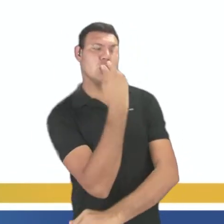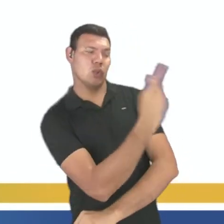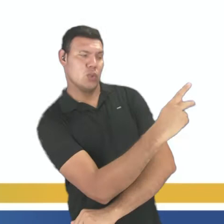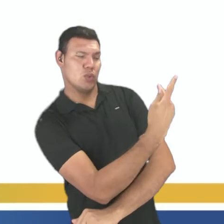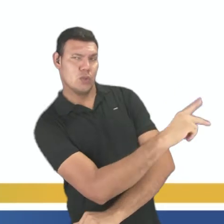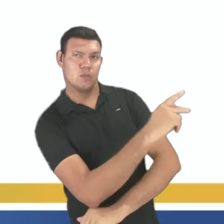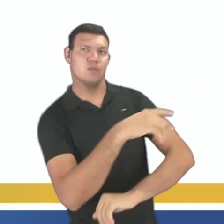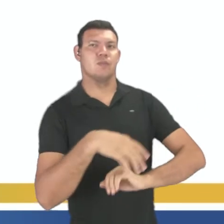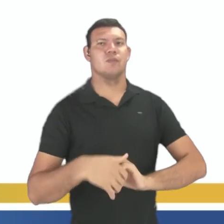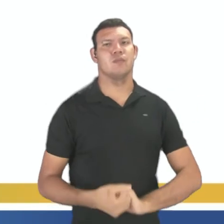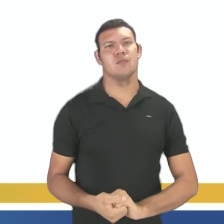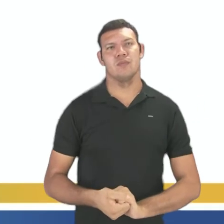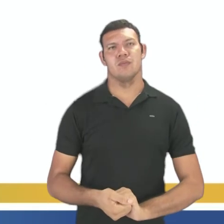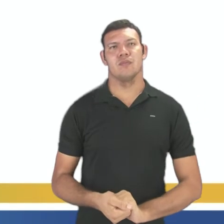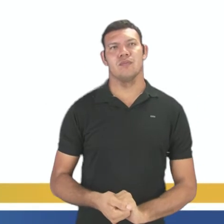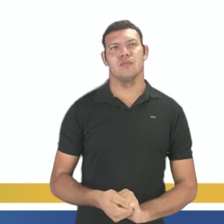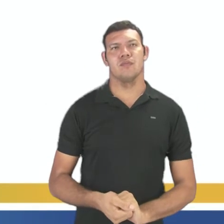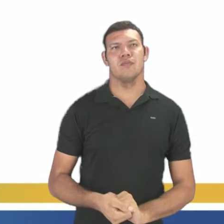animal, ok?